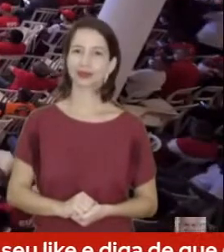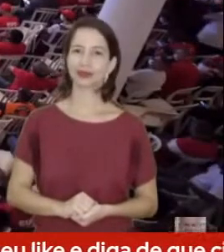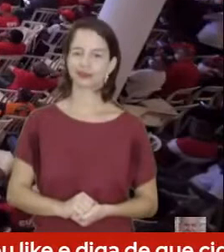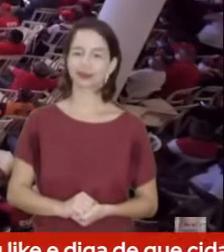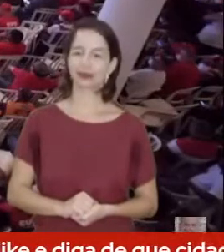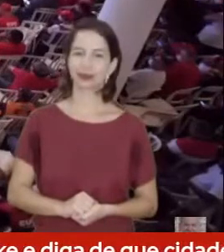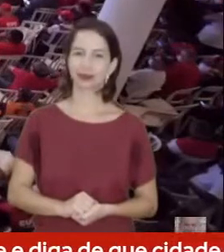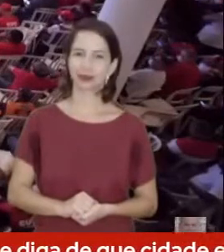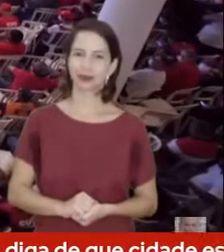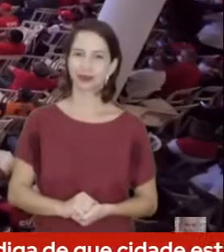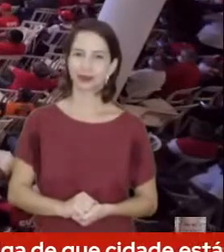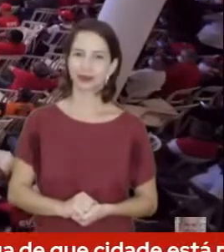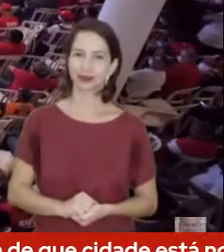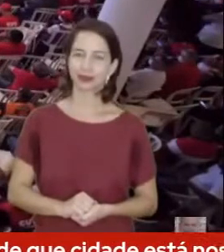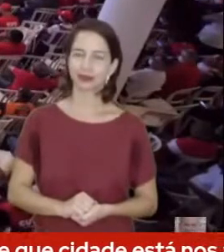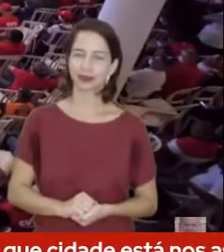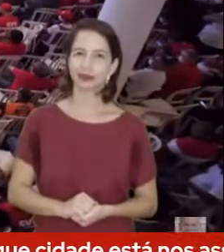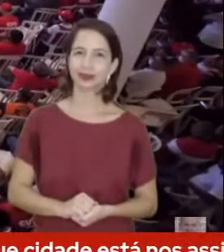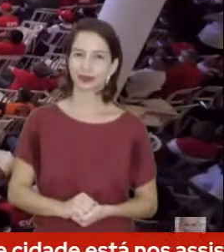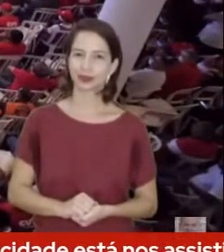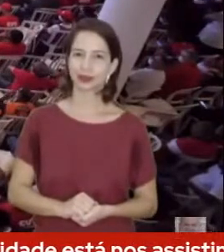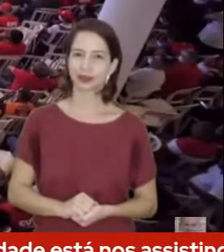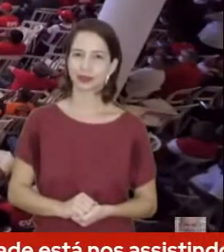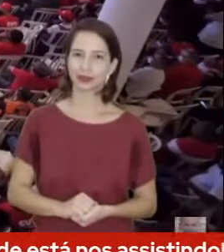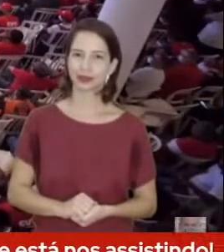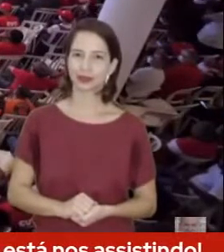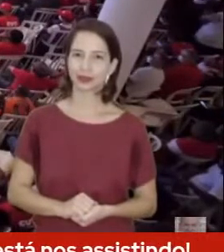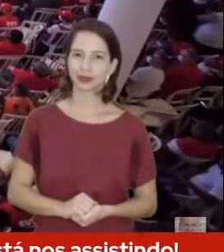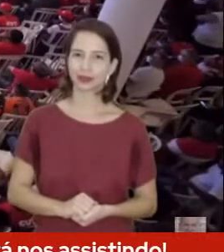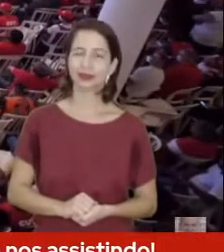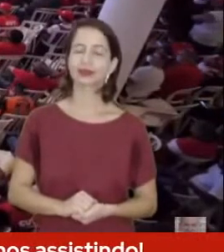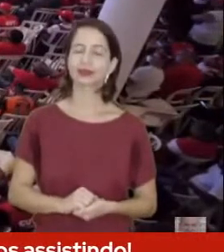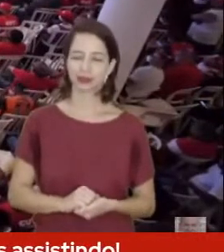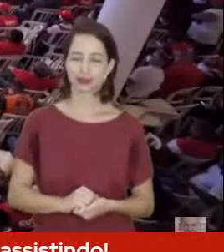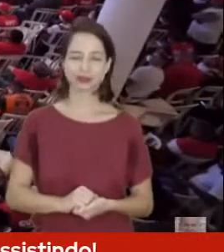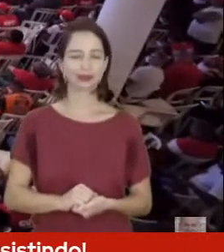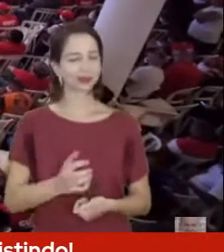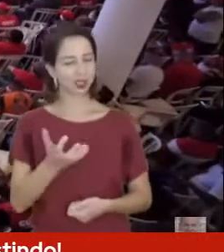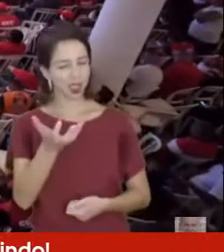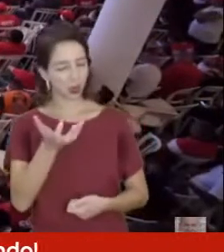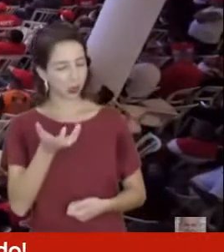antes de fazer qualquer tipo de cumprimento,